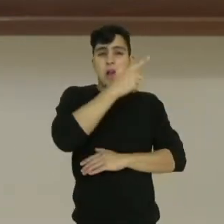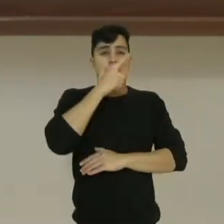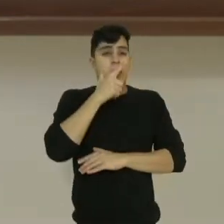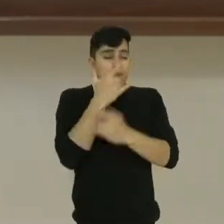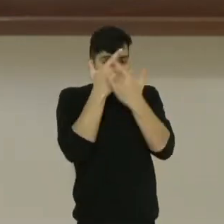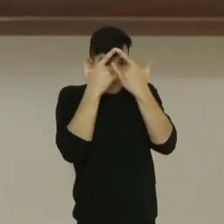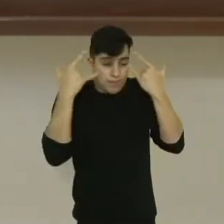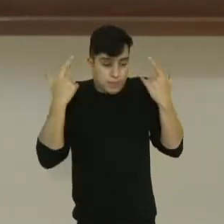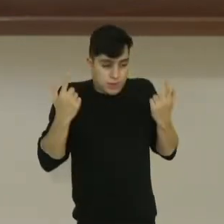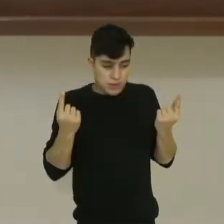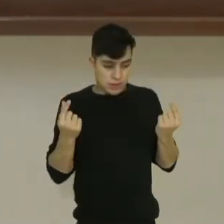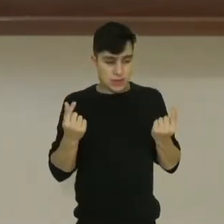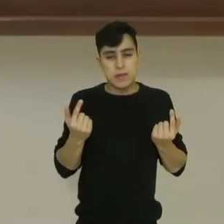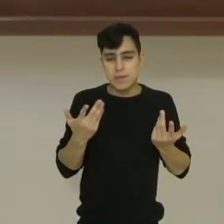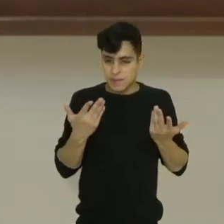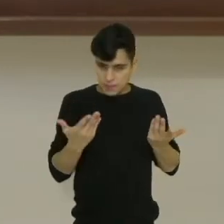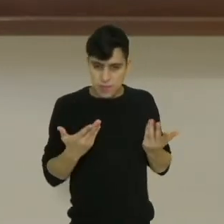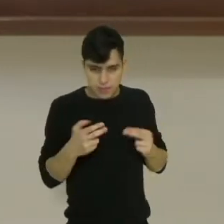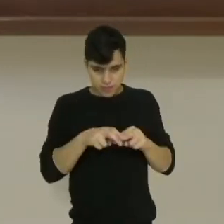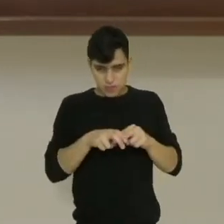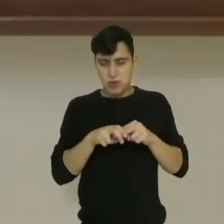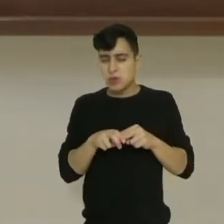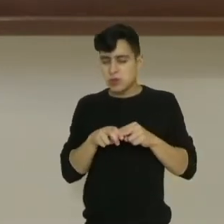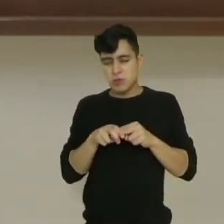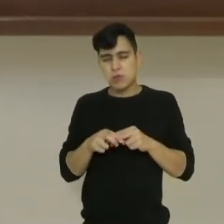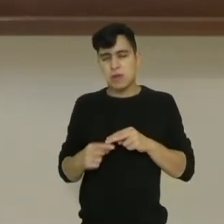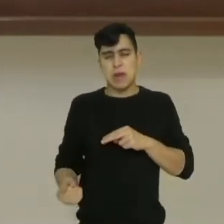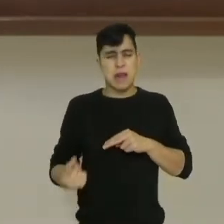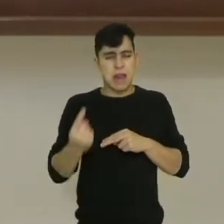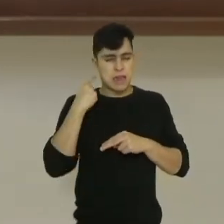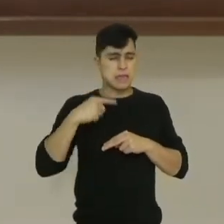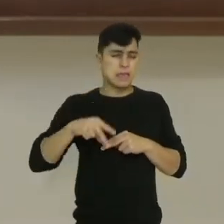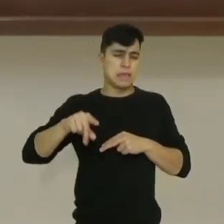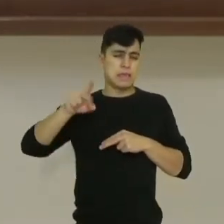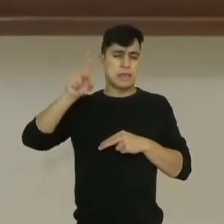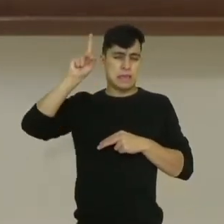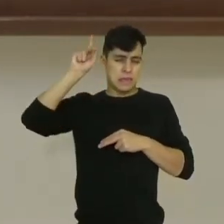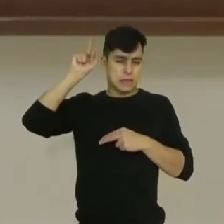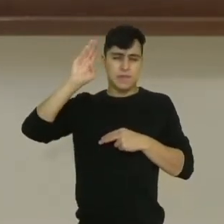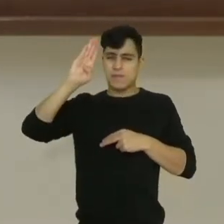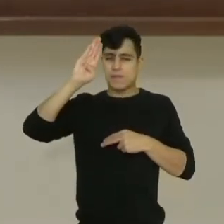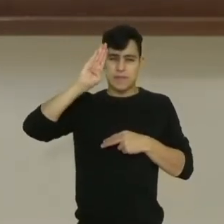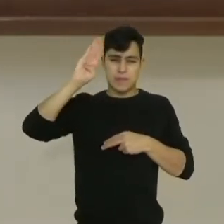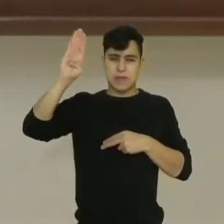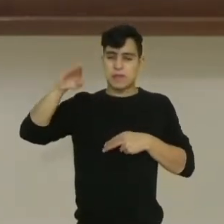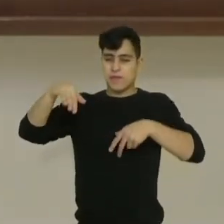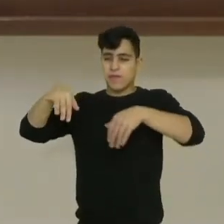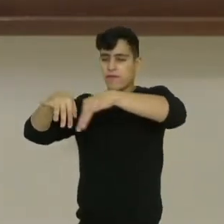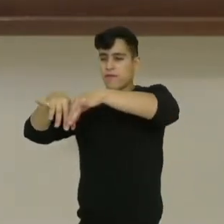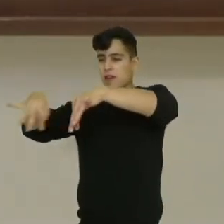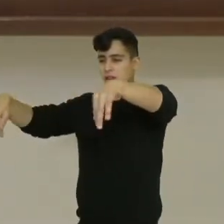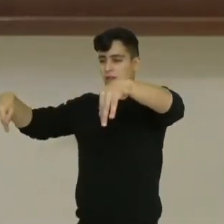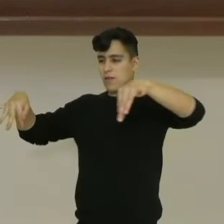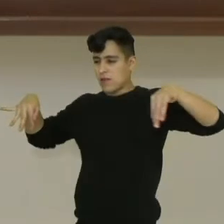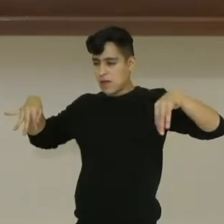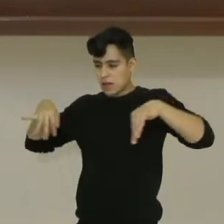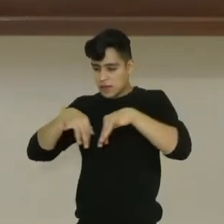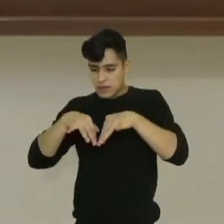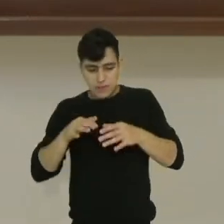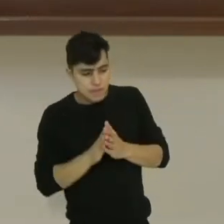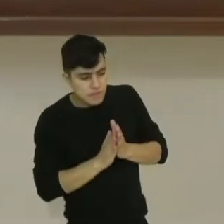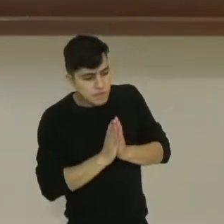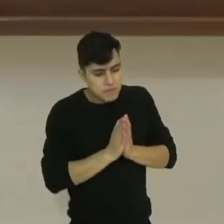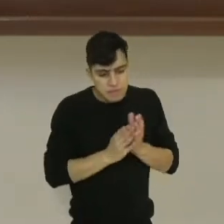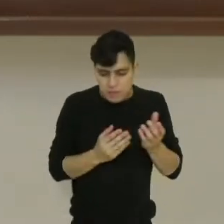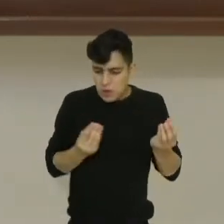a muitos proprietários, isso já em várias épocas, principalmente durante o feudalismo, a distribuição